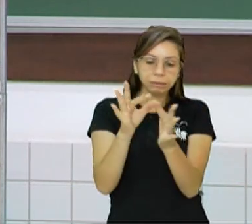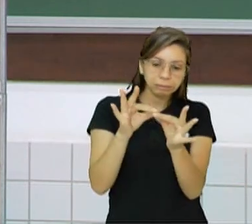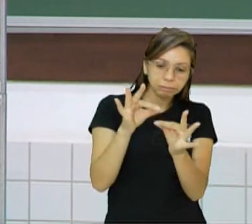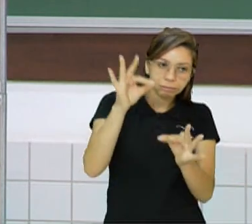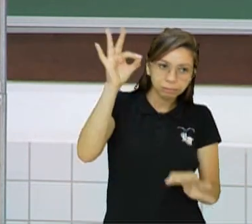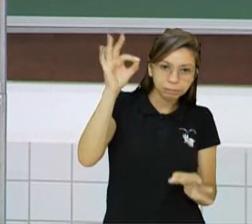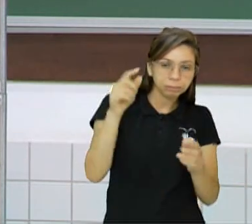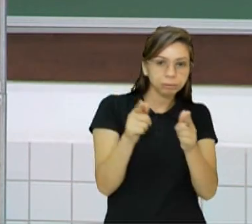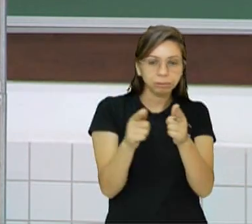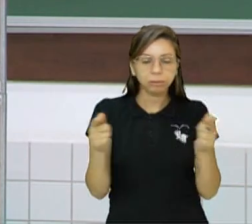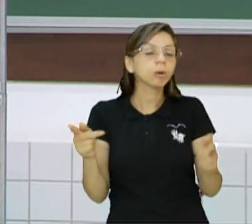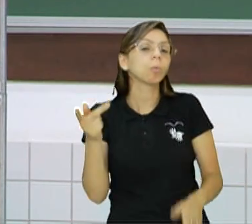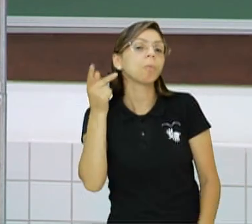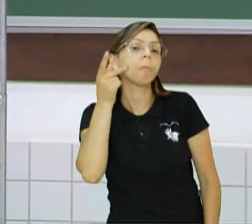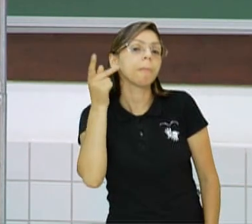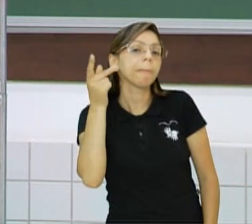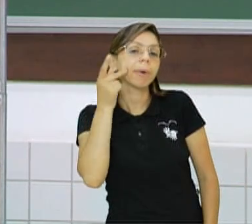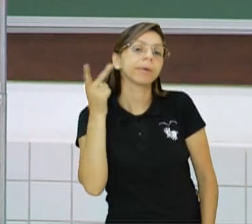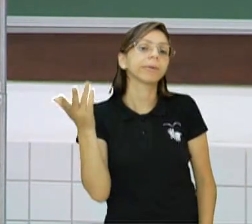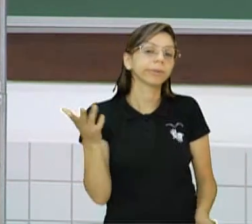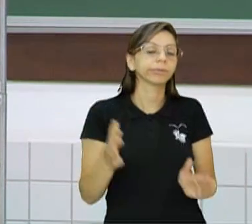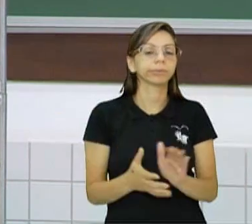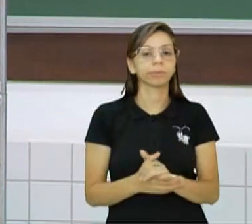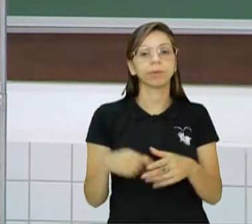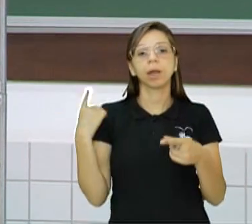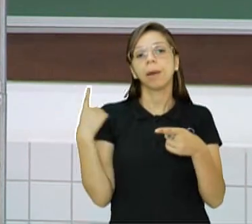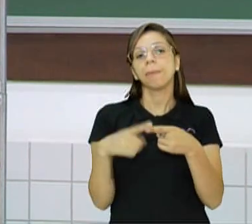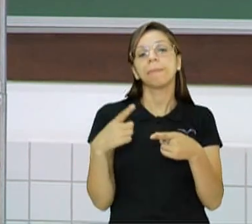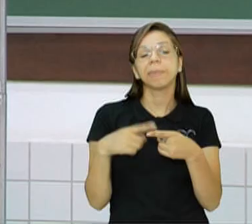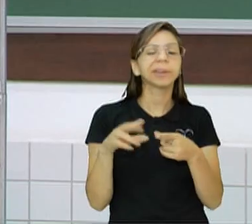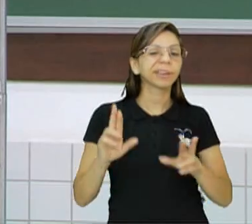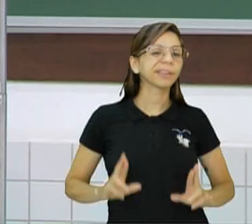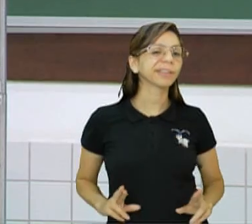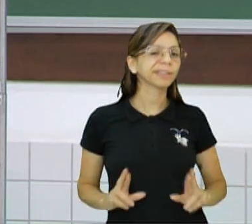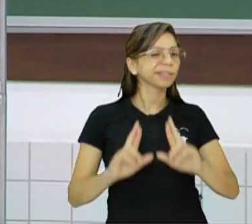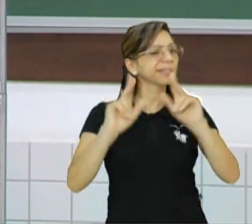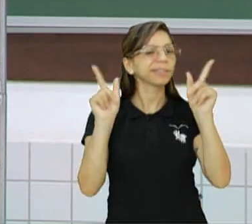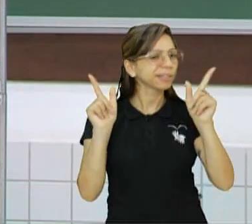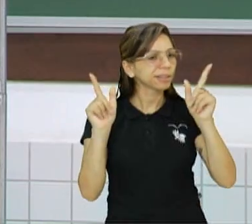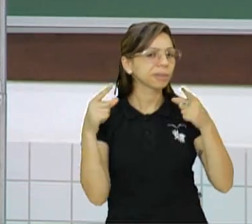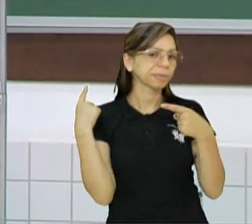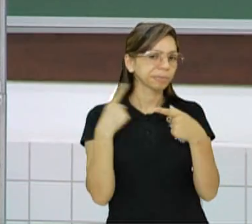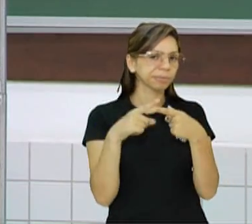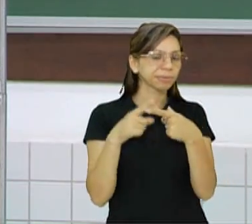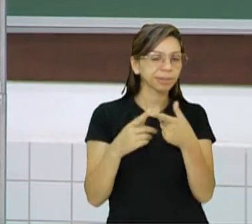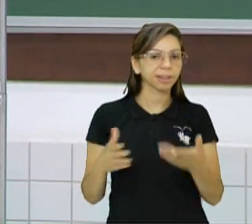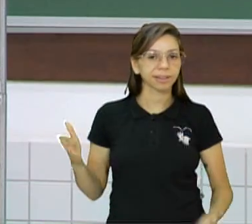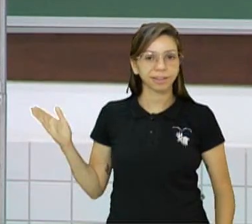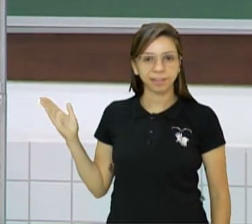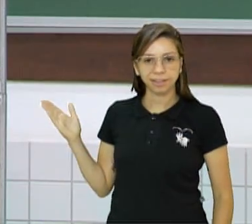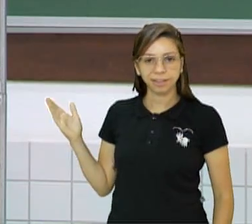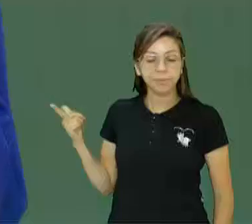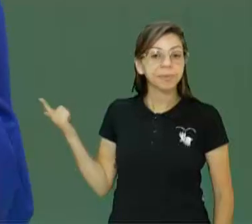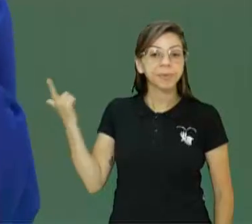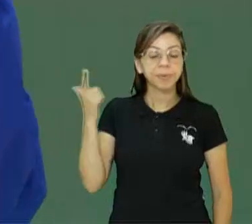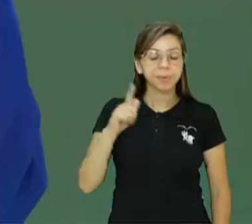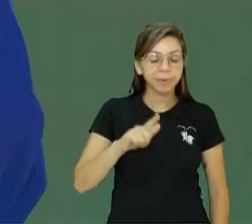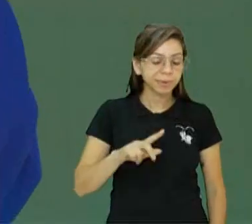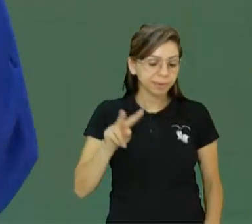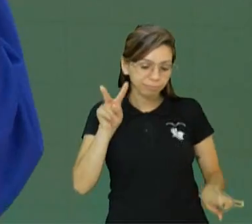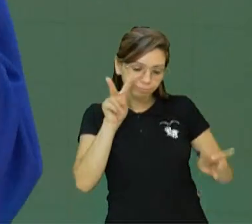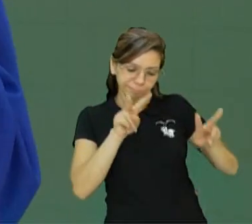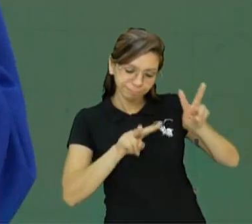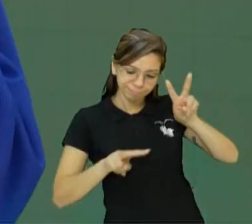com as jujubas. Por que é diferente? Porque aqui nós estamos conseguindo ver